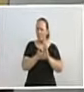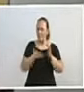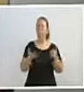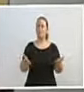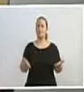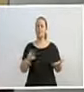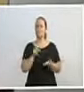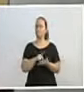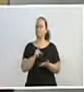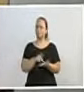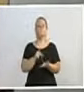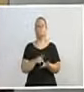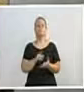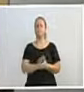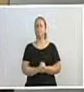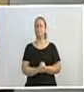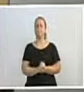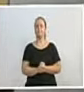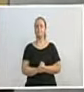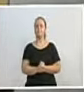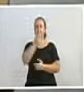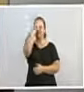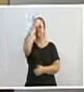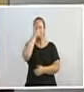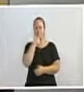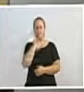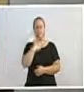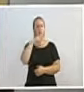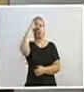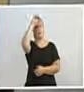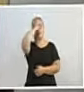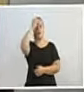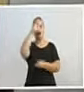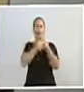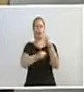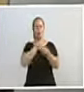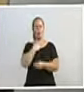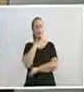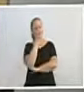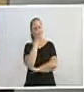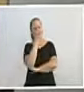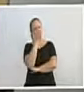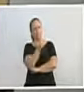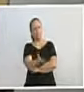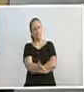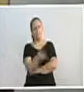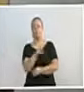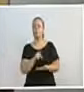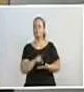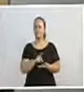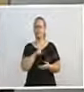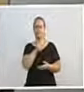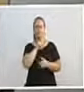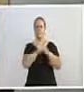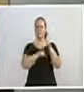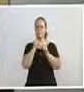dúvida nenhuma uma pessoa que eu aprendi a admirá-lo, muito mais inclusive depois trabalhando no seu gabinete, né, com toda